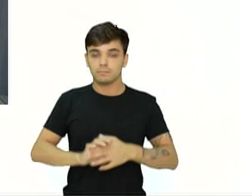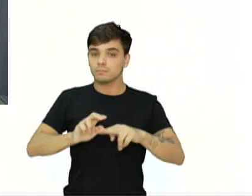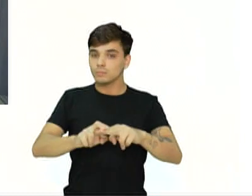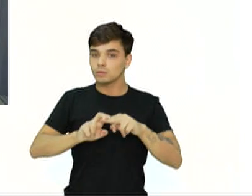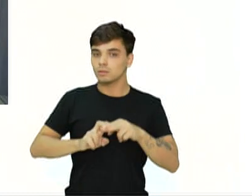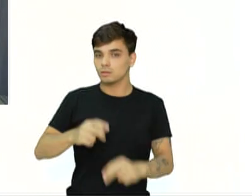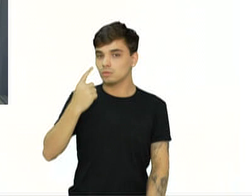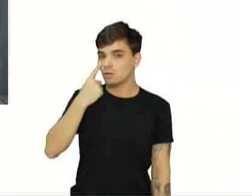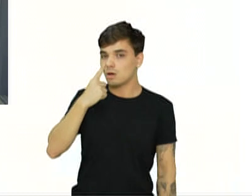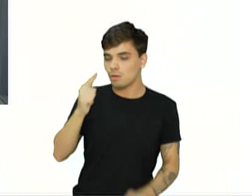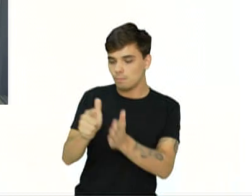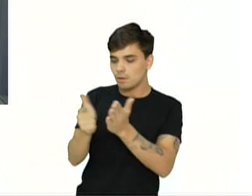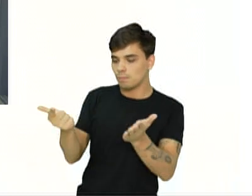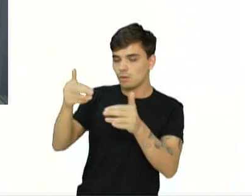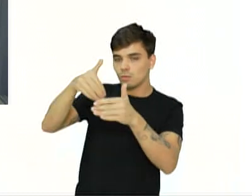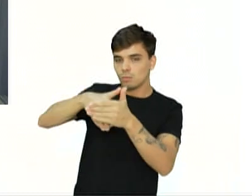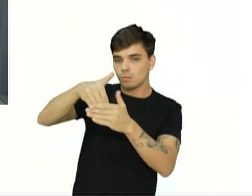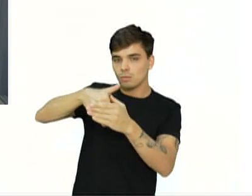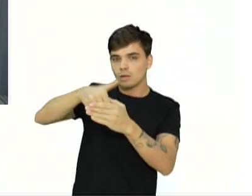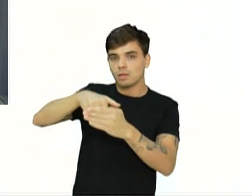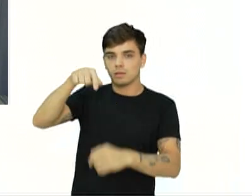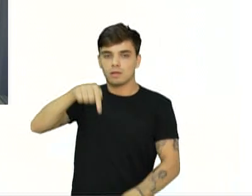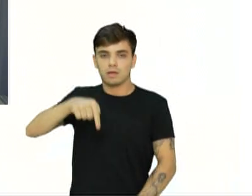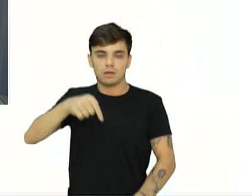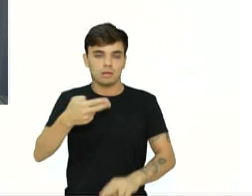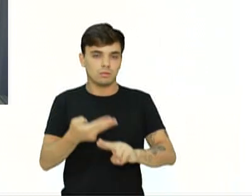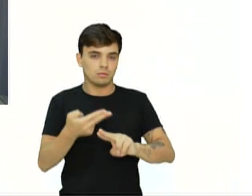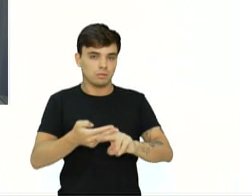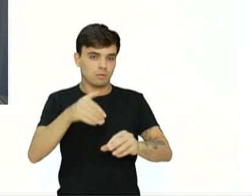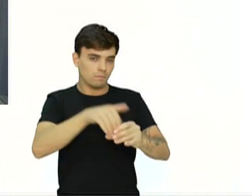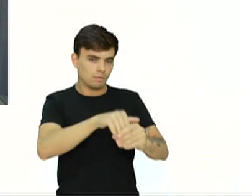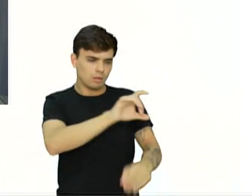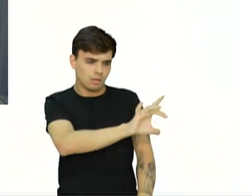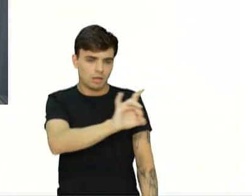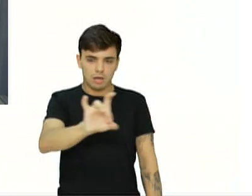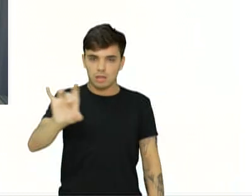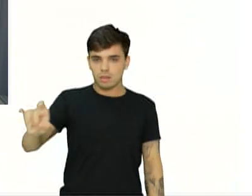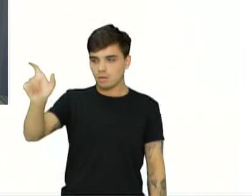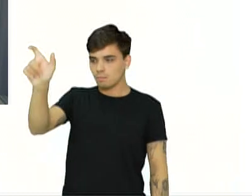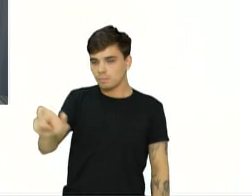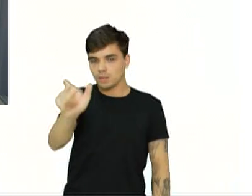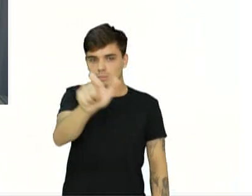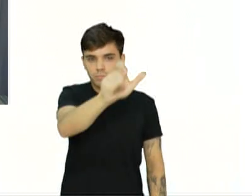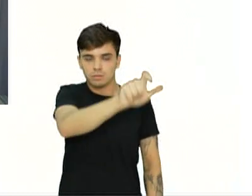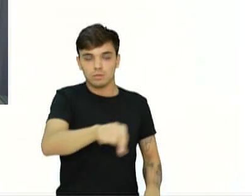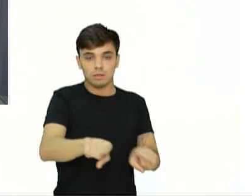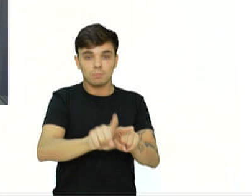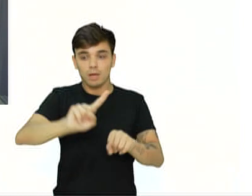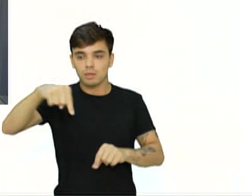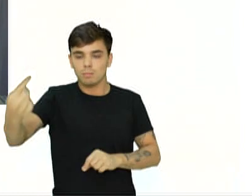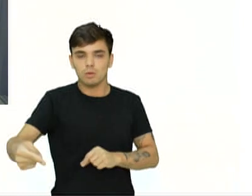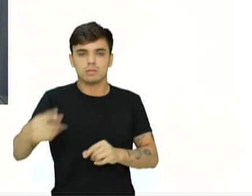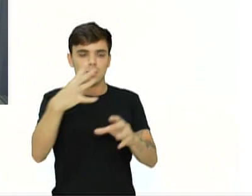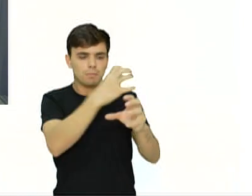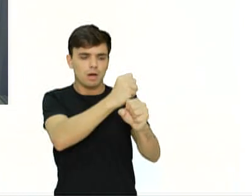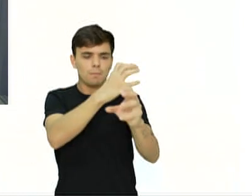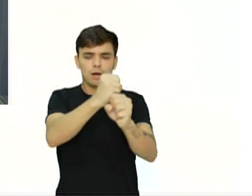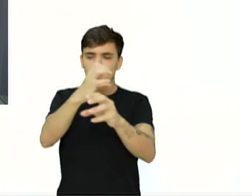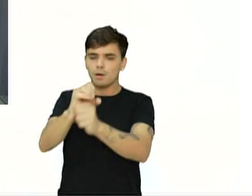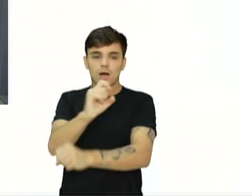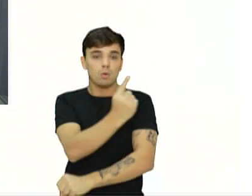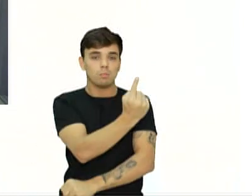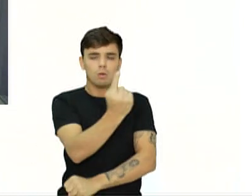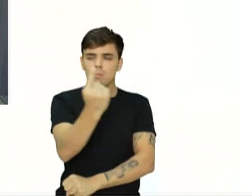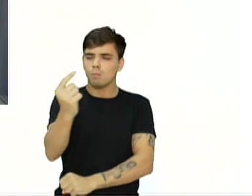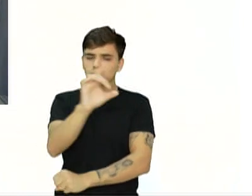as cédulas eram depositadas aqui com o voto de cada eleitor e depois eram contadas uma a